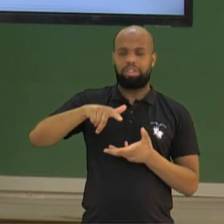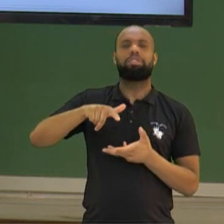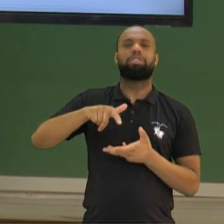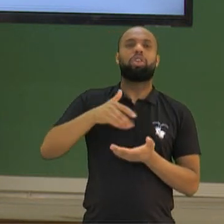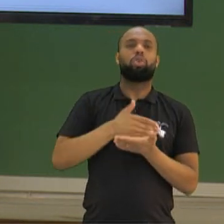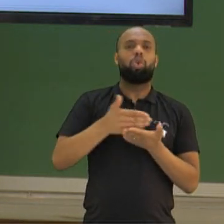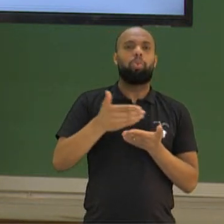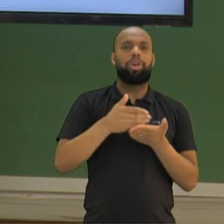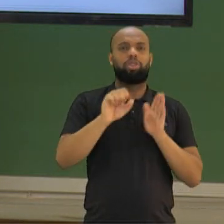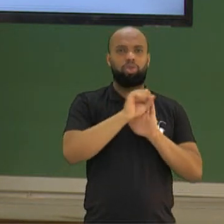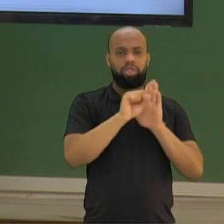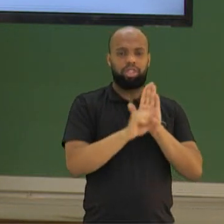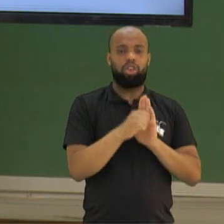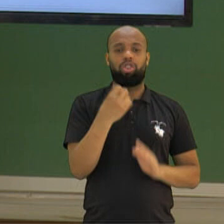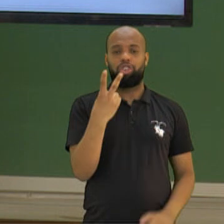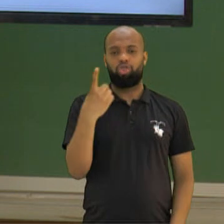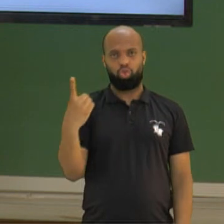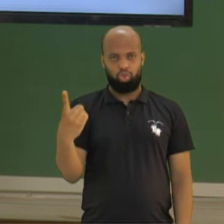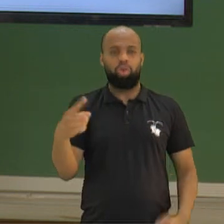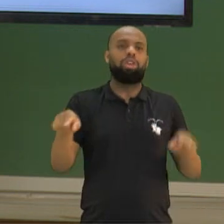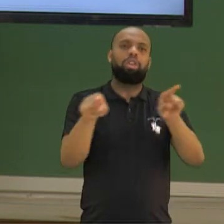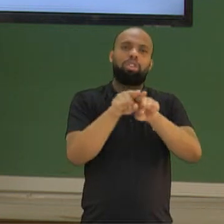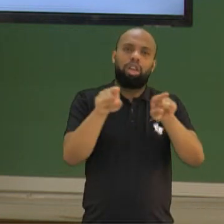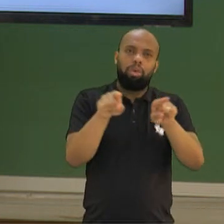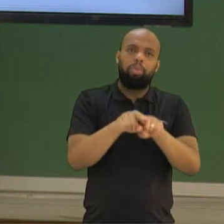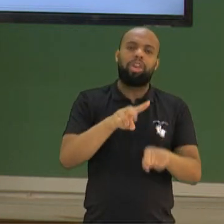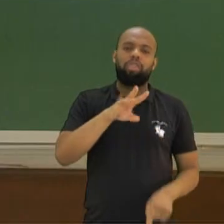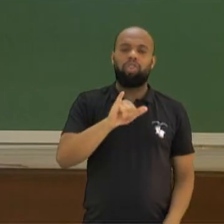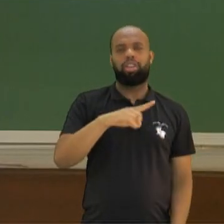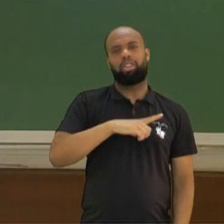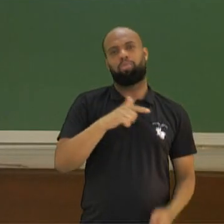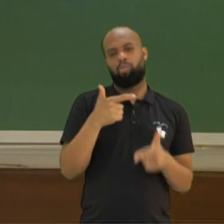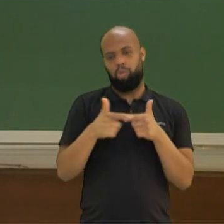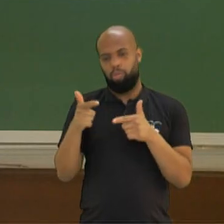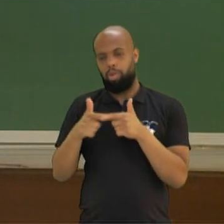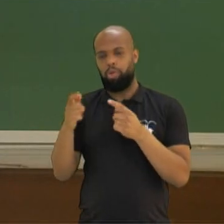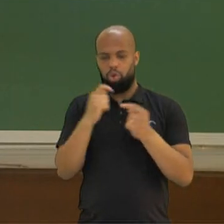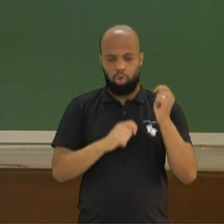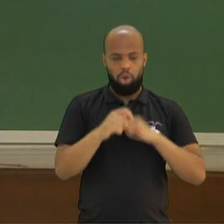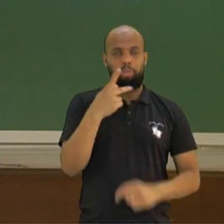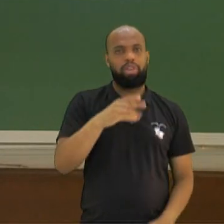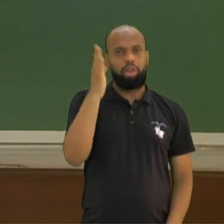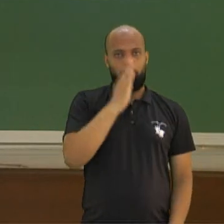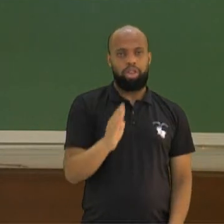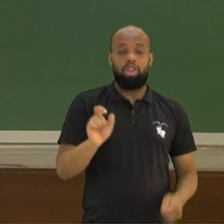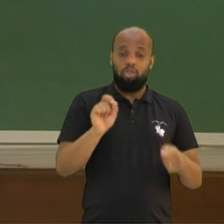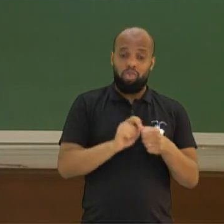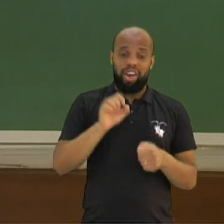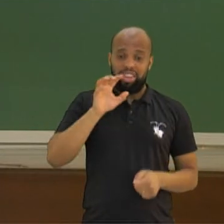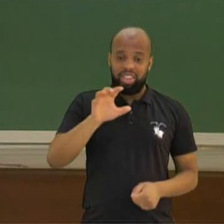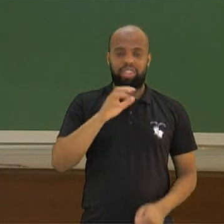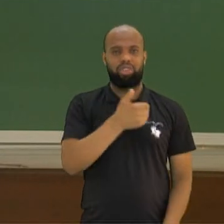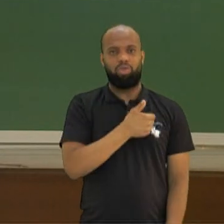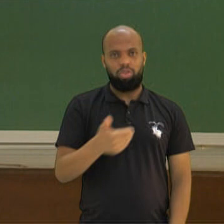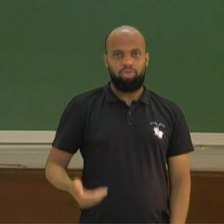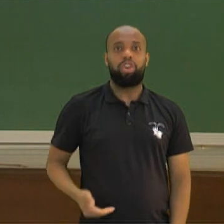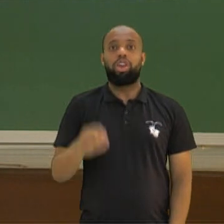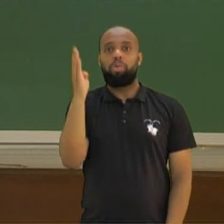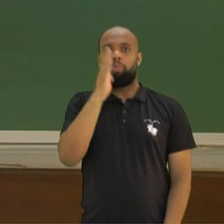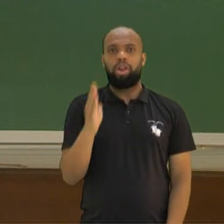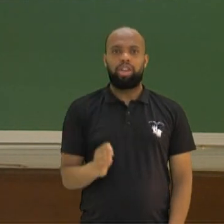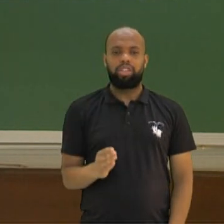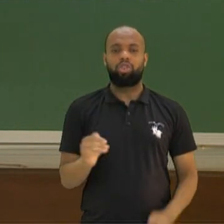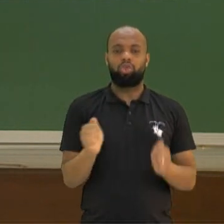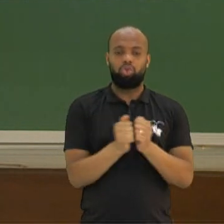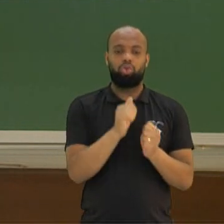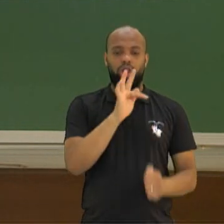do século XXI, que vai também afetar a economia aqui no Brasil, fazendo com que o governo brasileiro, durante Fernando Henrique